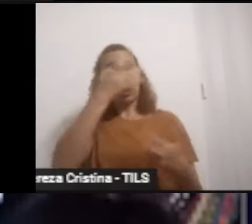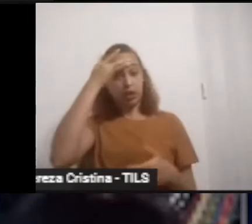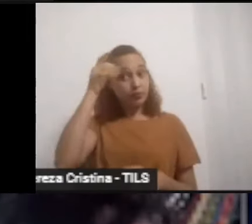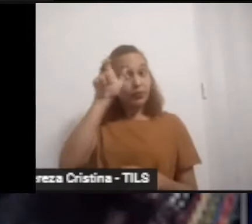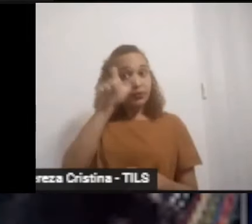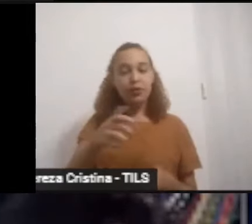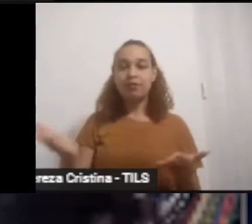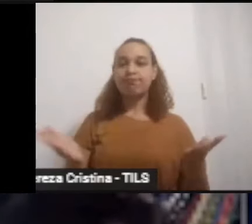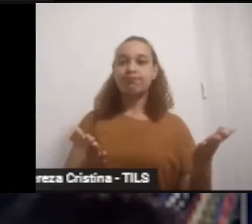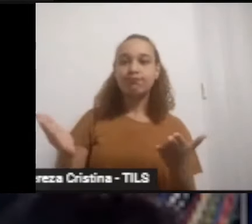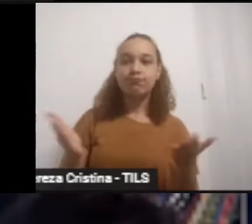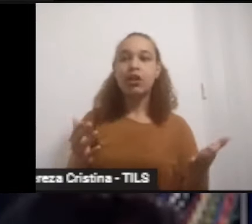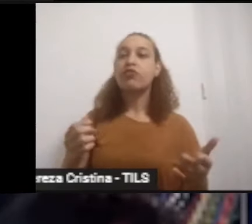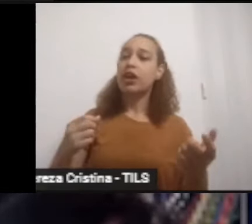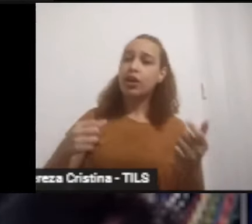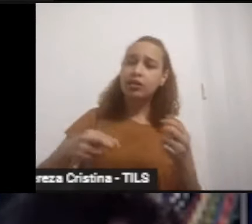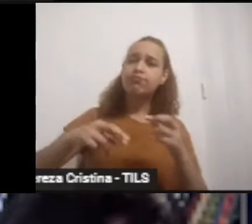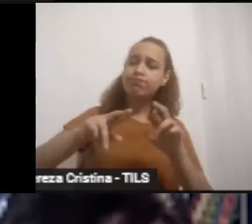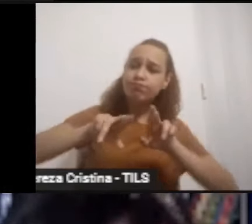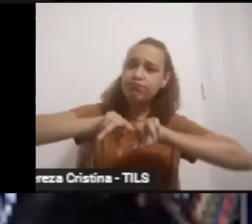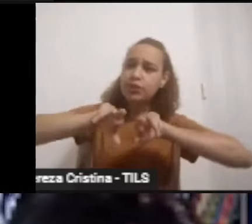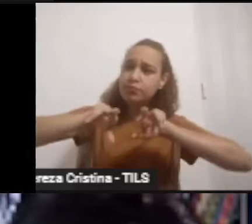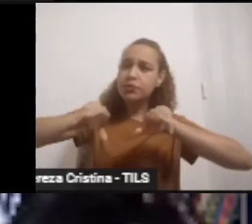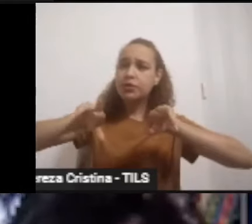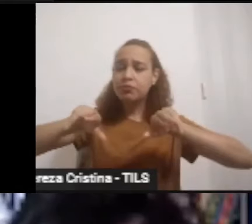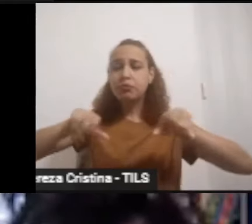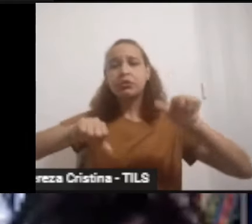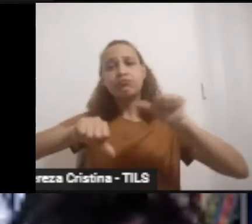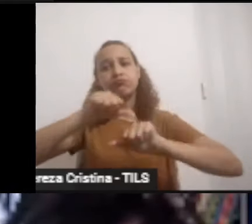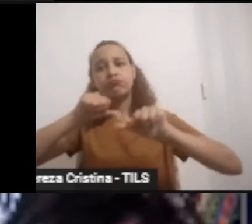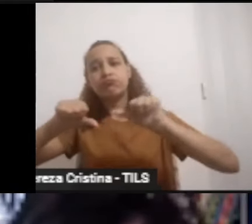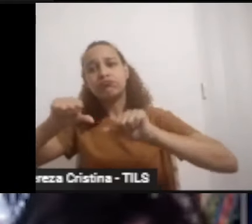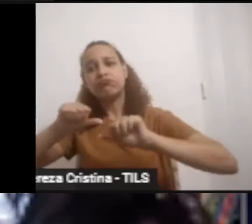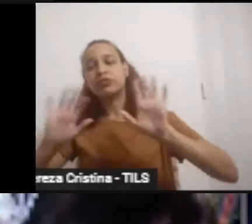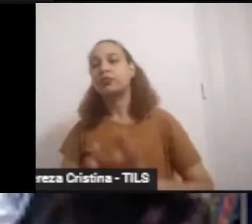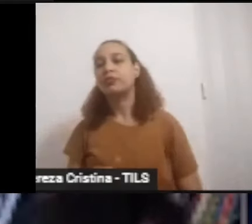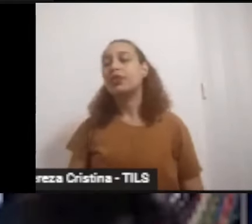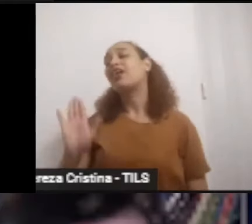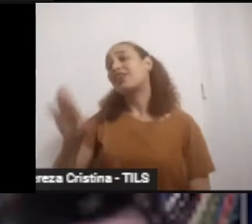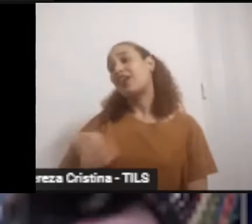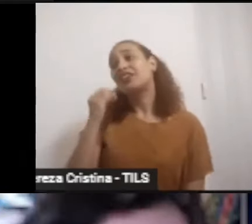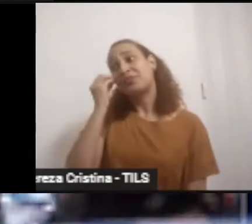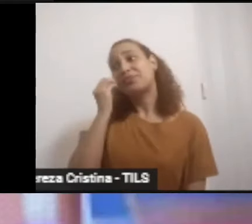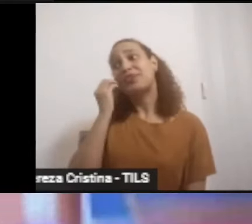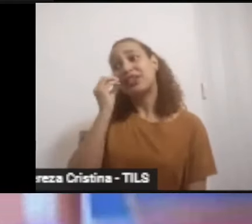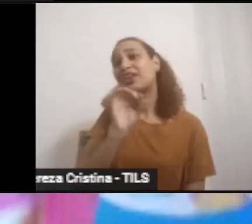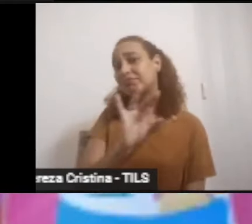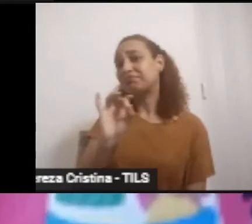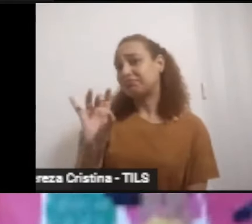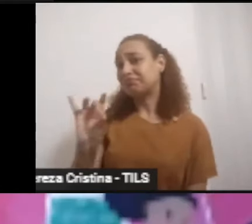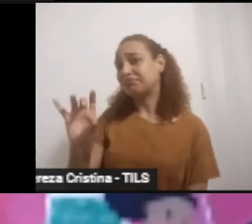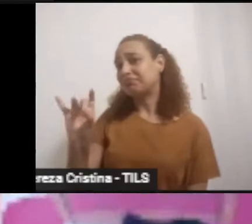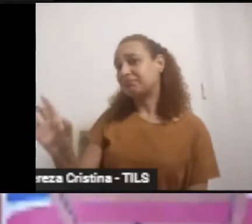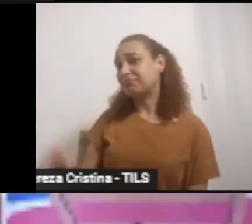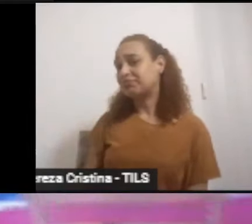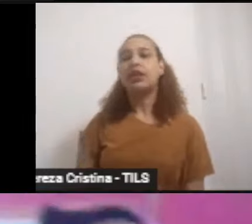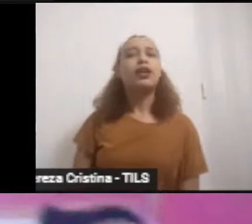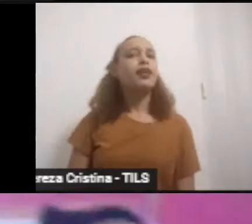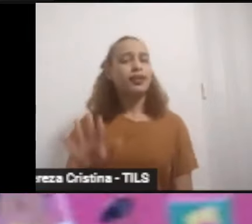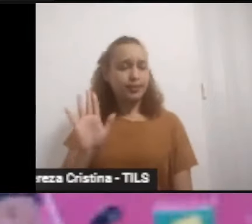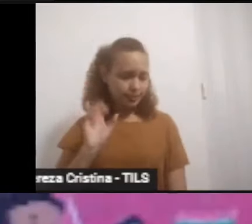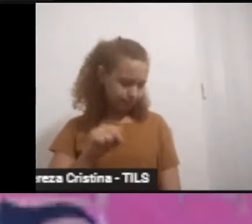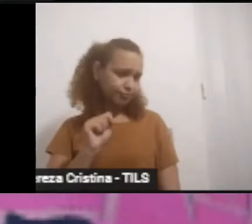de acordo com o contexto. E acho que da vivência de cada um também, né? Ah, Isso. e agora que me liguei, né? Tem uma imagem aqui quando